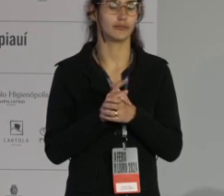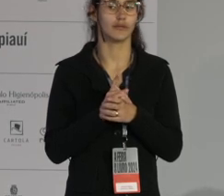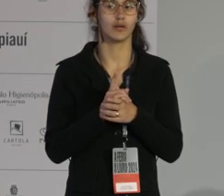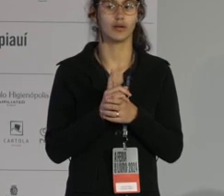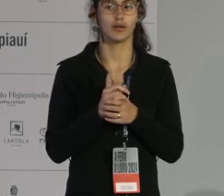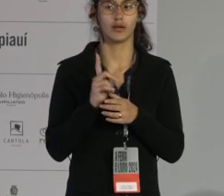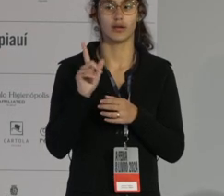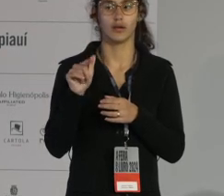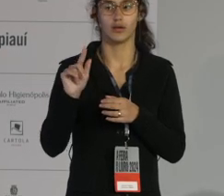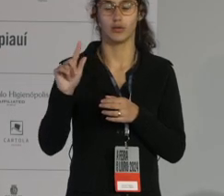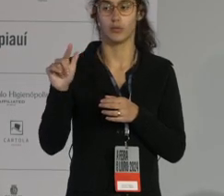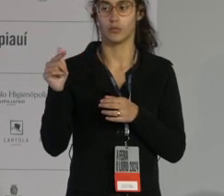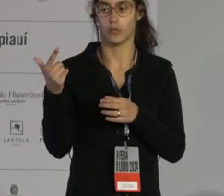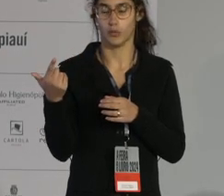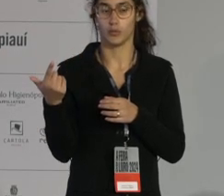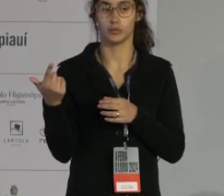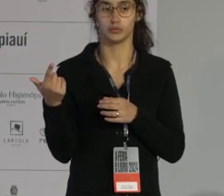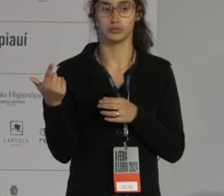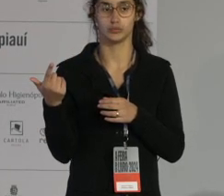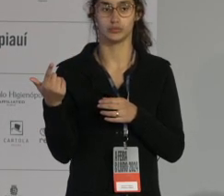título,